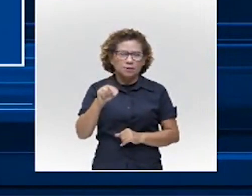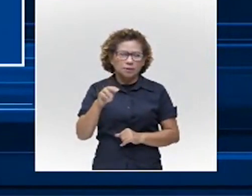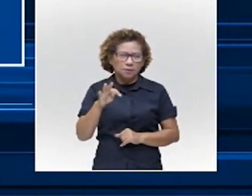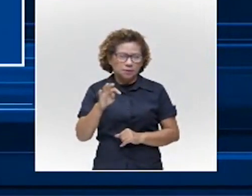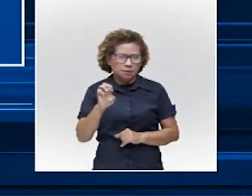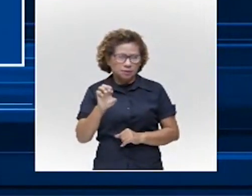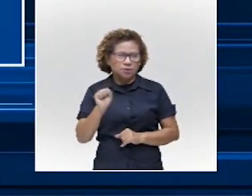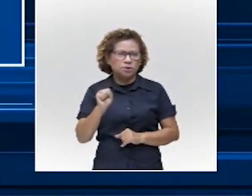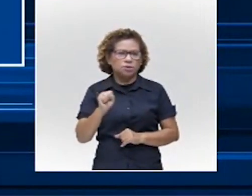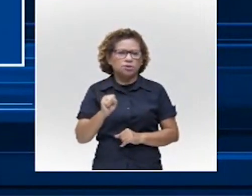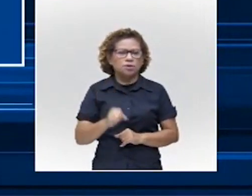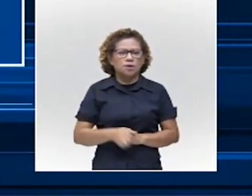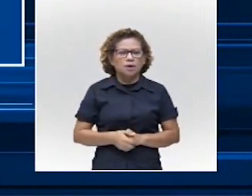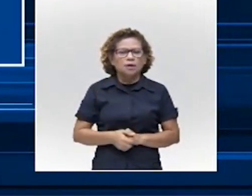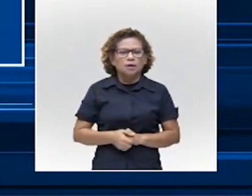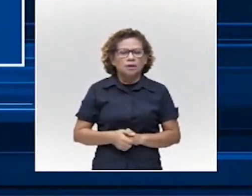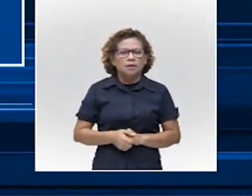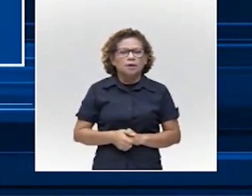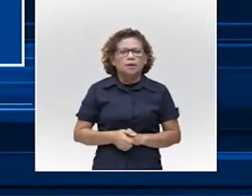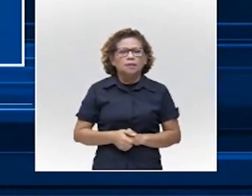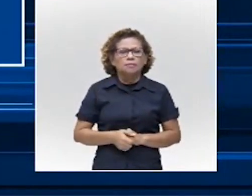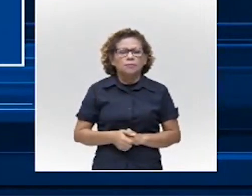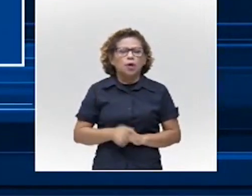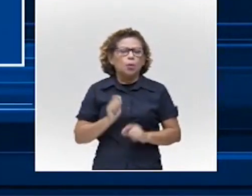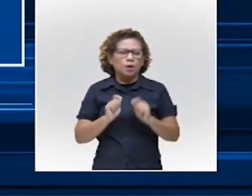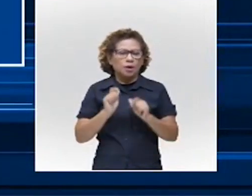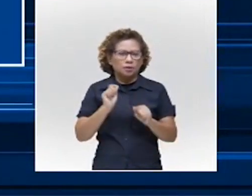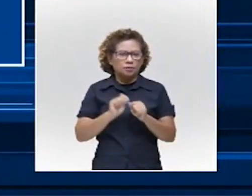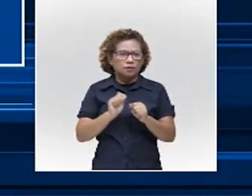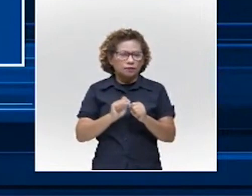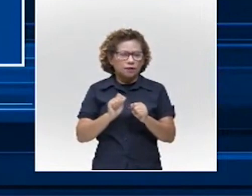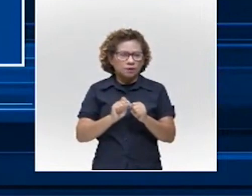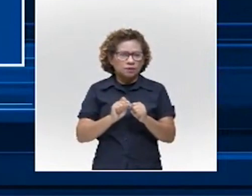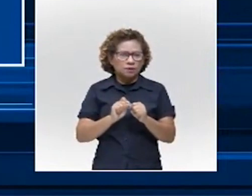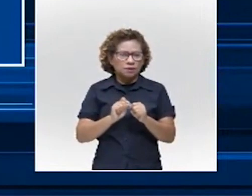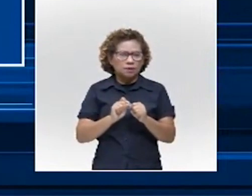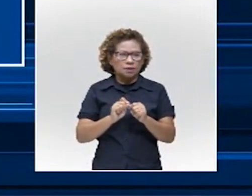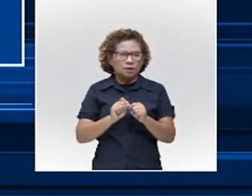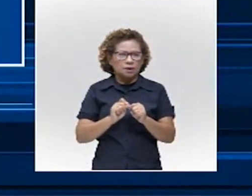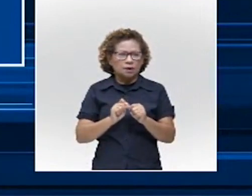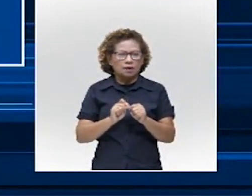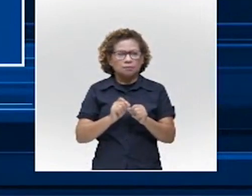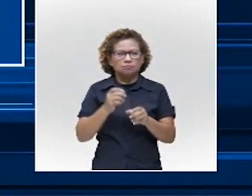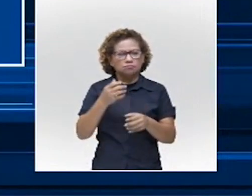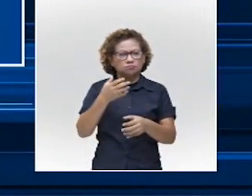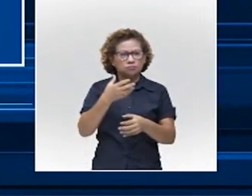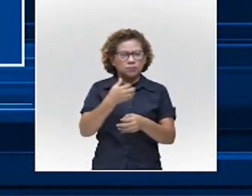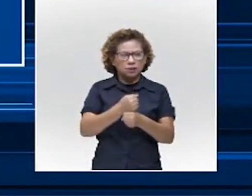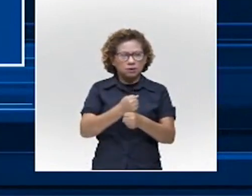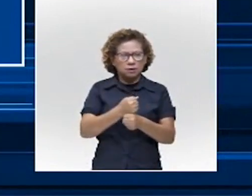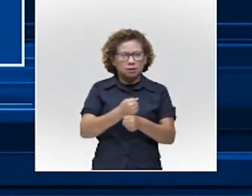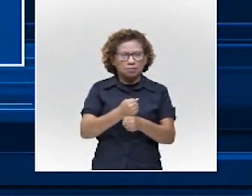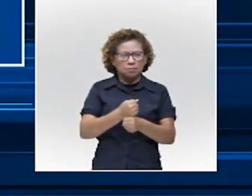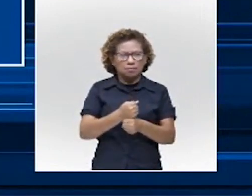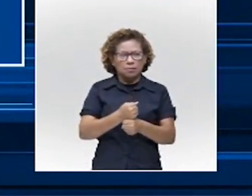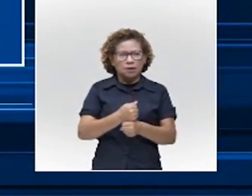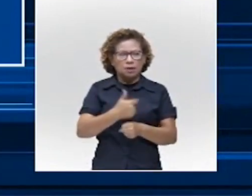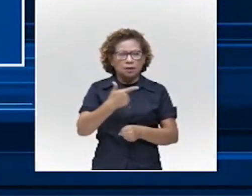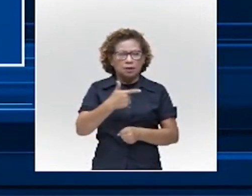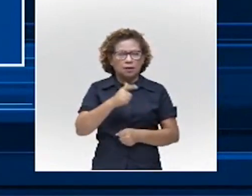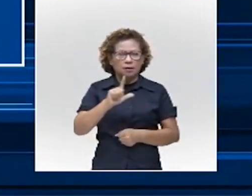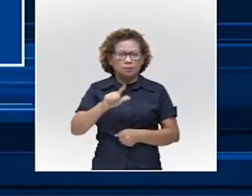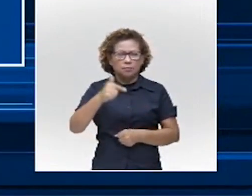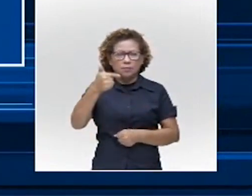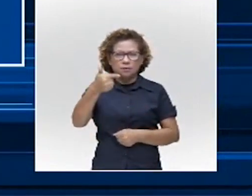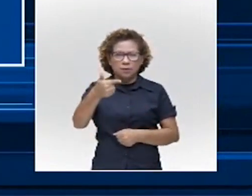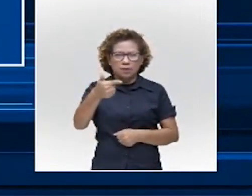resolver justamente a sua adição ou a sua soma, onde L ao quadrado mais L ao quadrado me